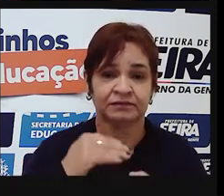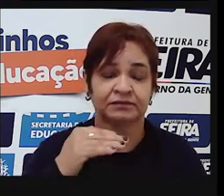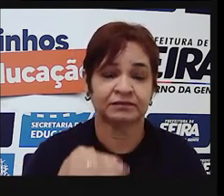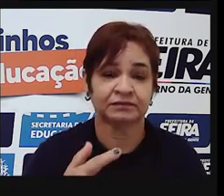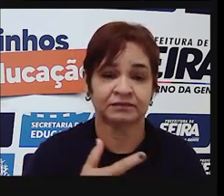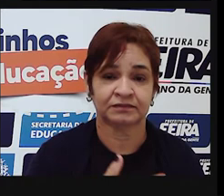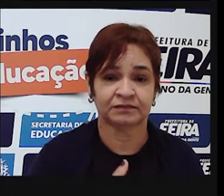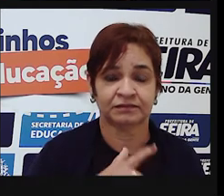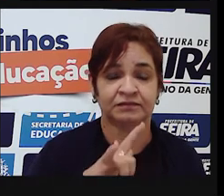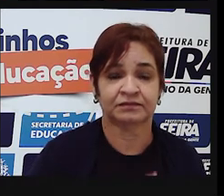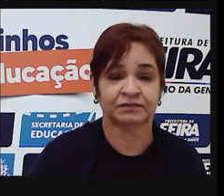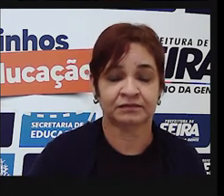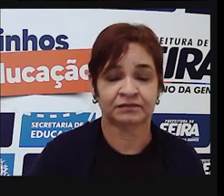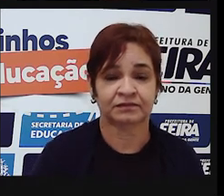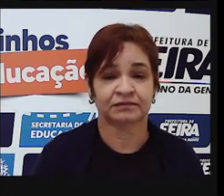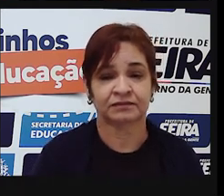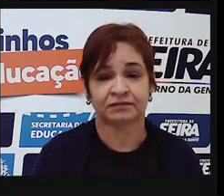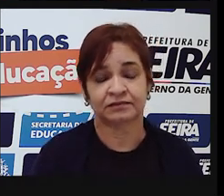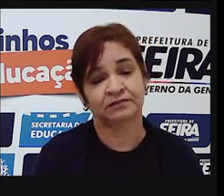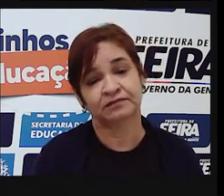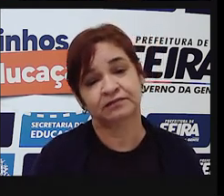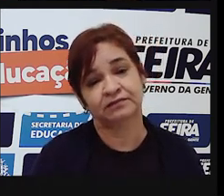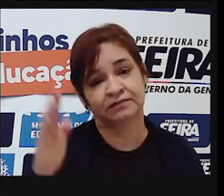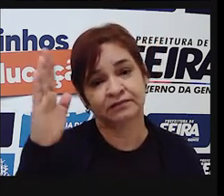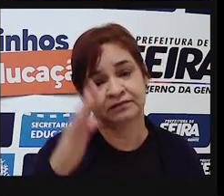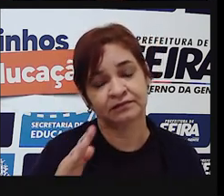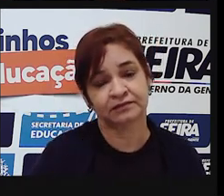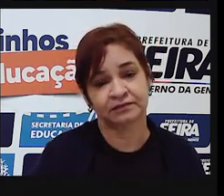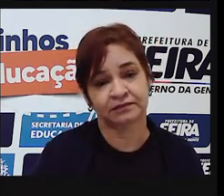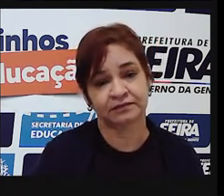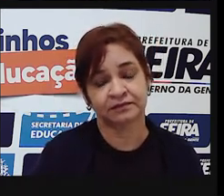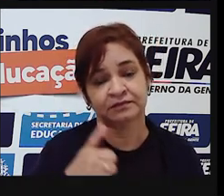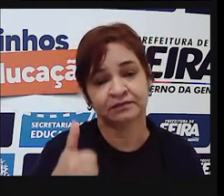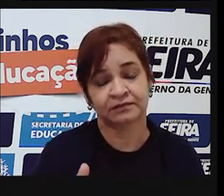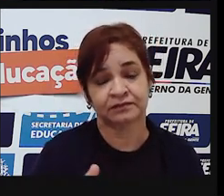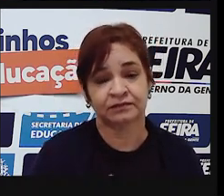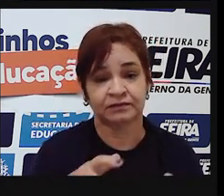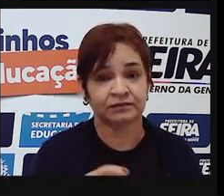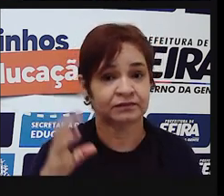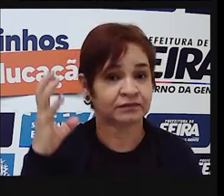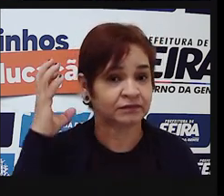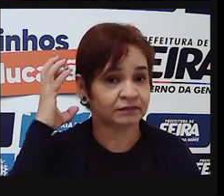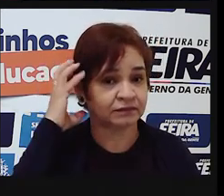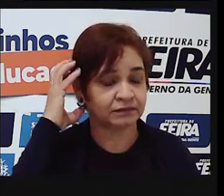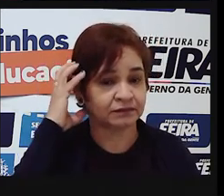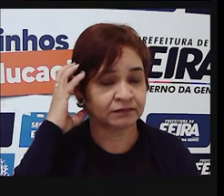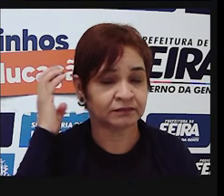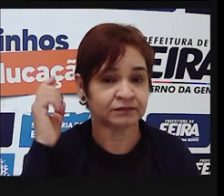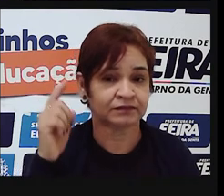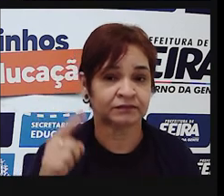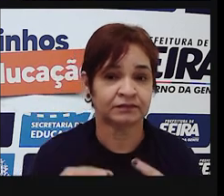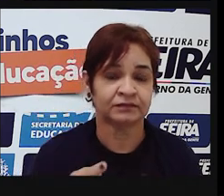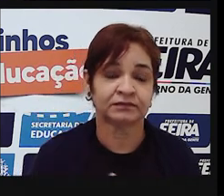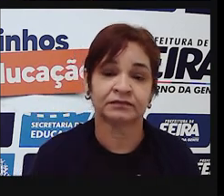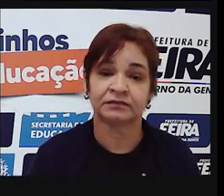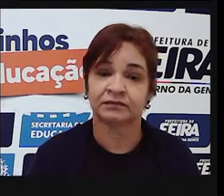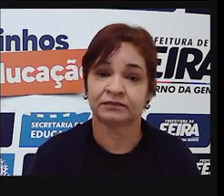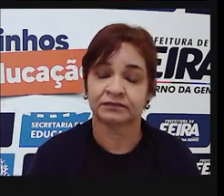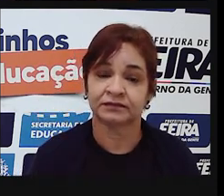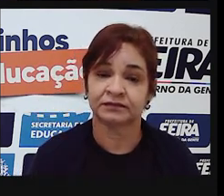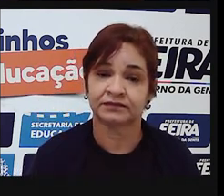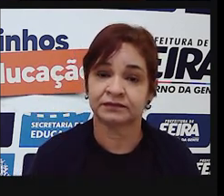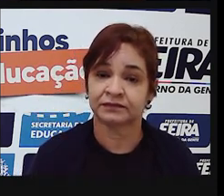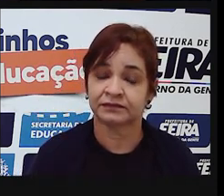nacional, alcançando os primeiros lugares nas rádios. E aí eu abro um parênteses para dizer que fazer rock